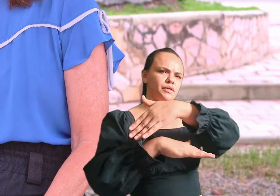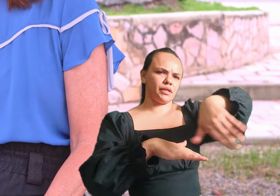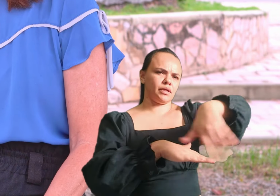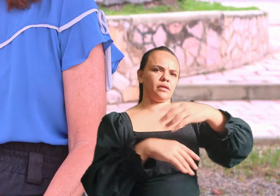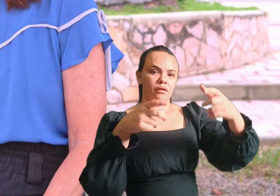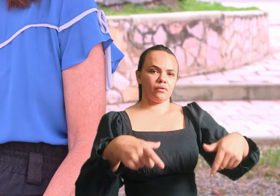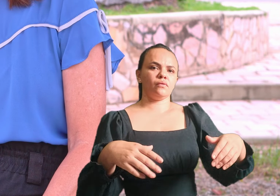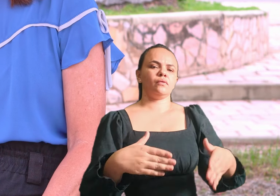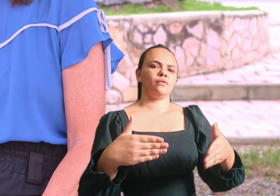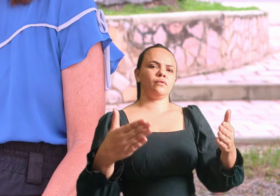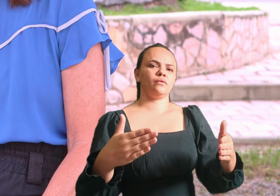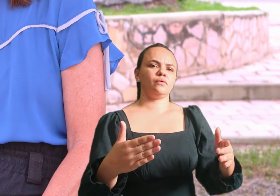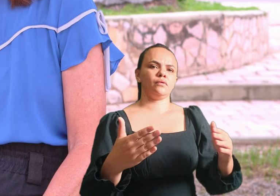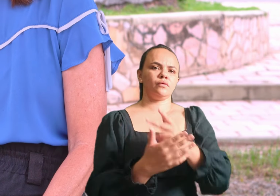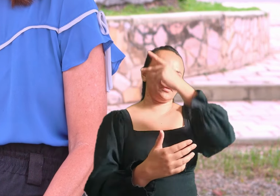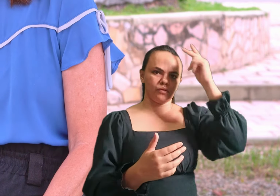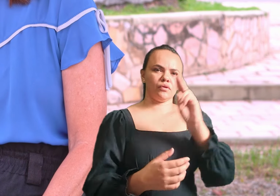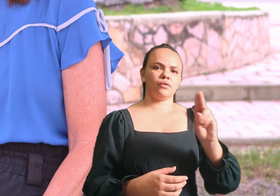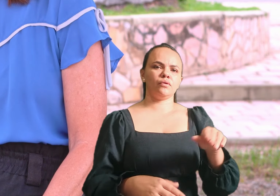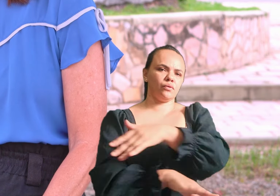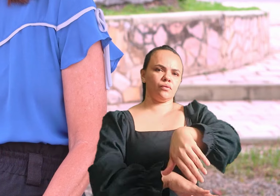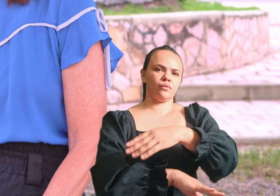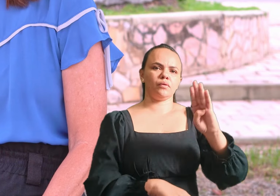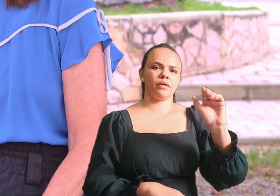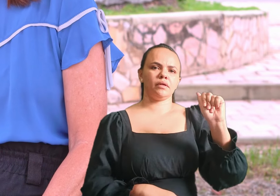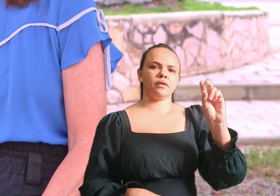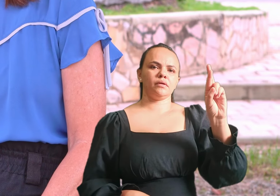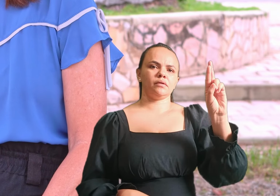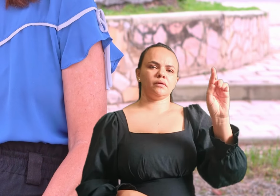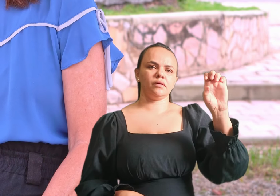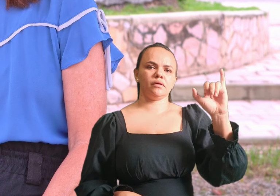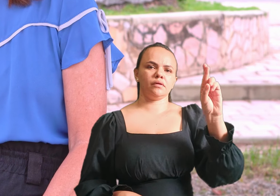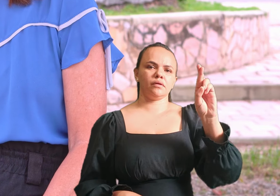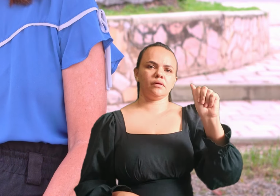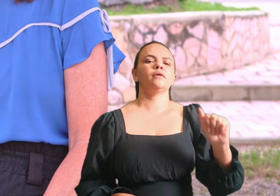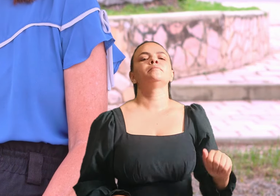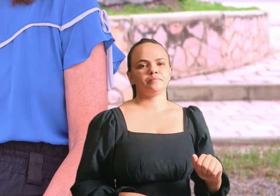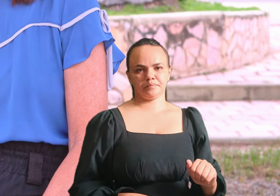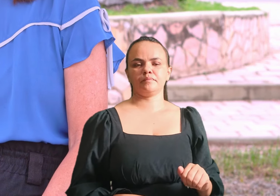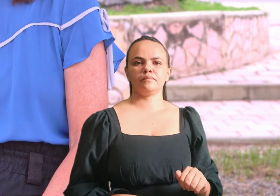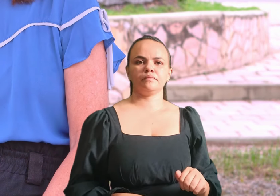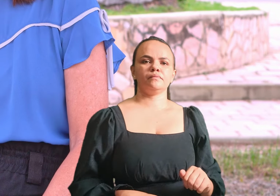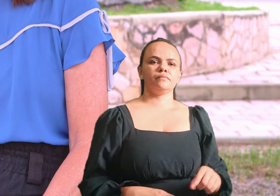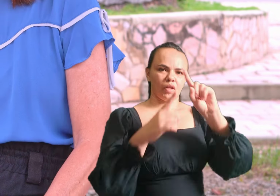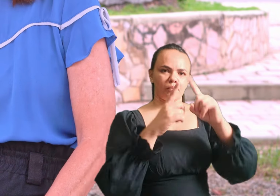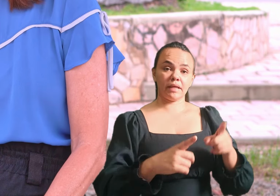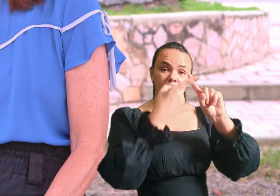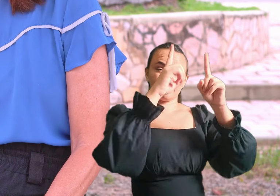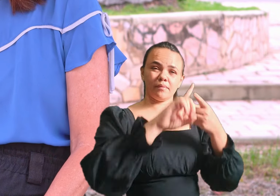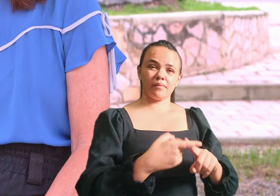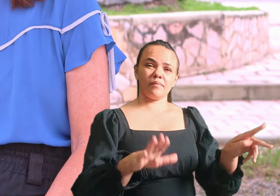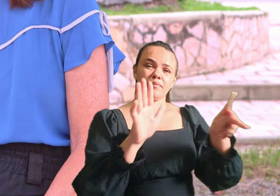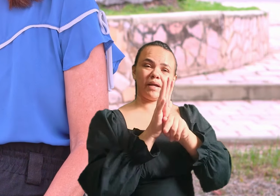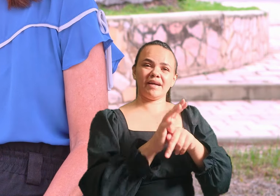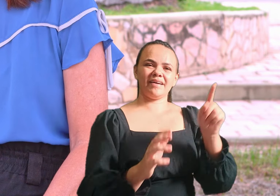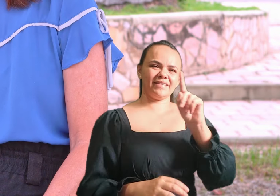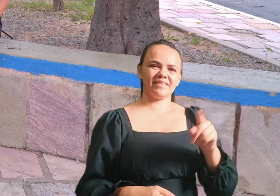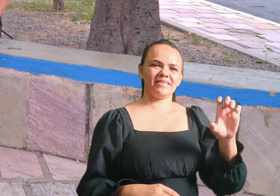algumas pessoas chamam a Rua da Barreira não é era o maneiro pau de seu Zé